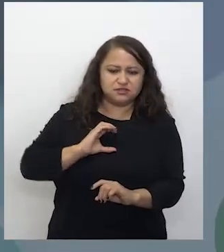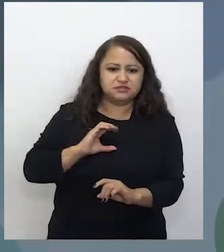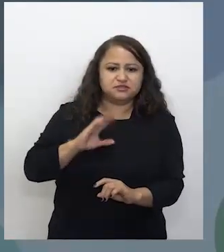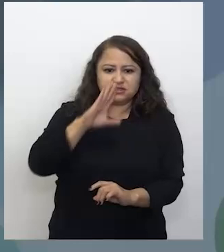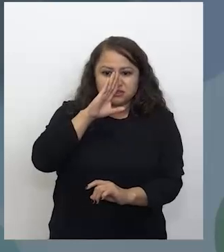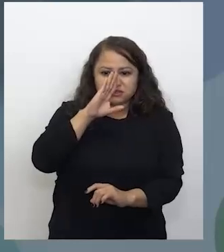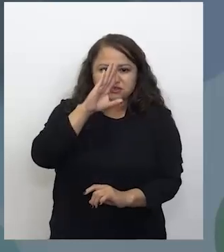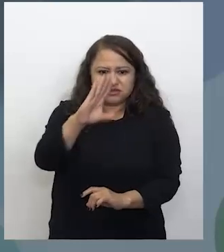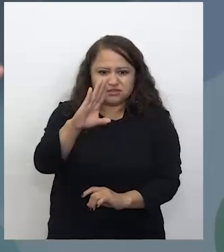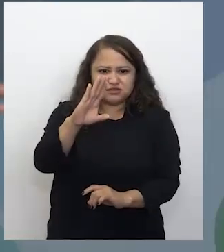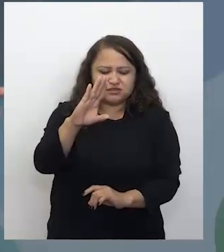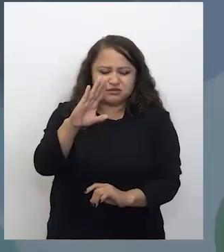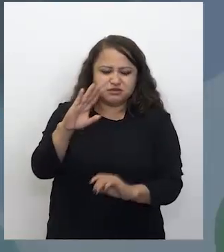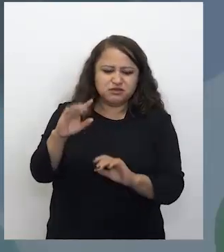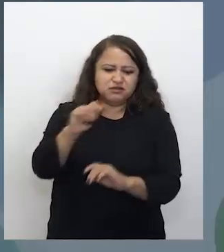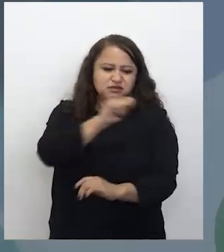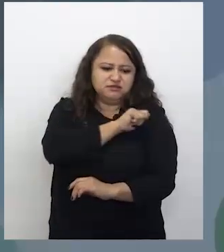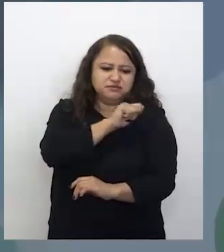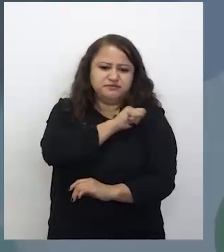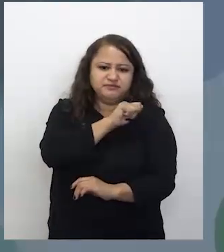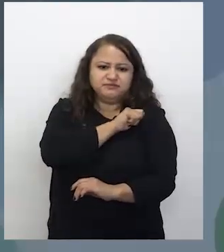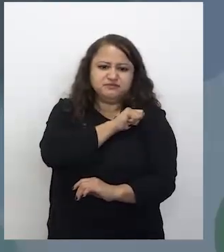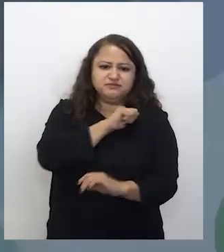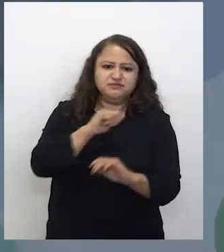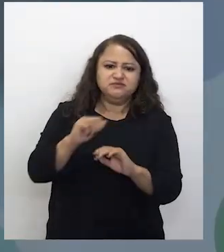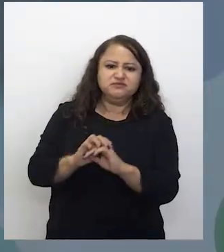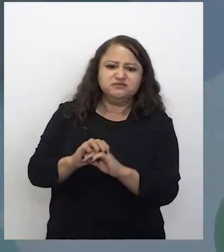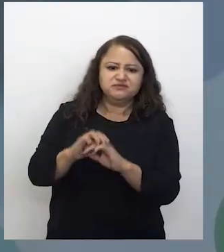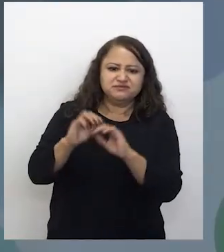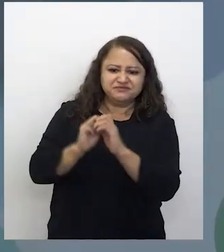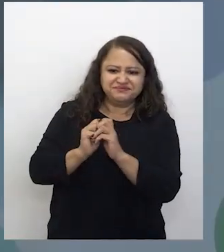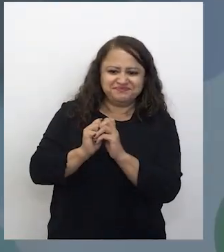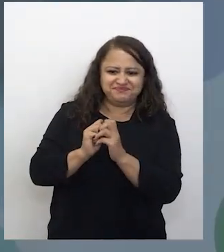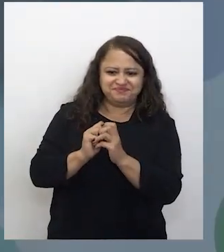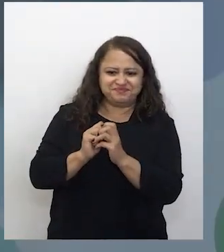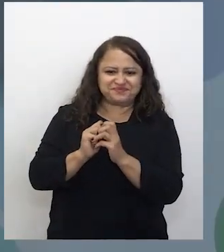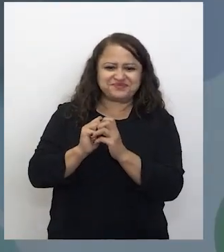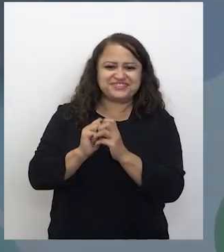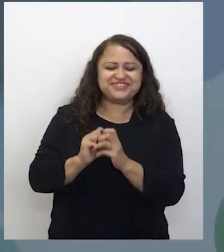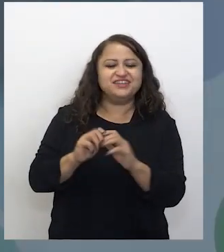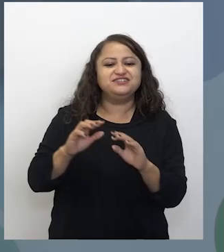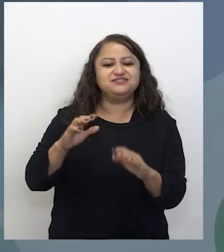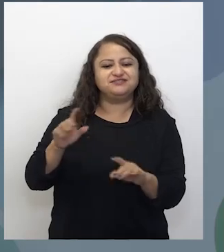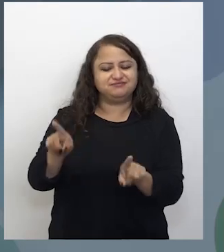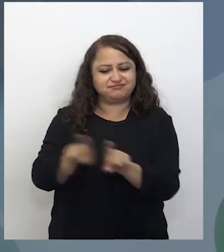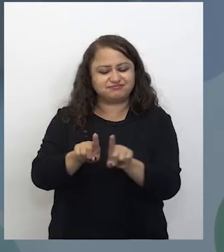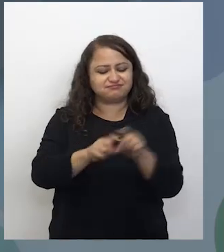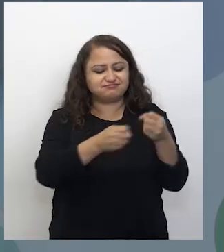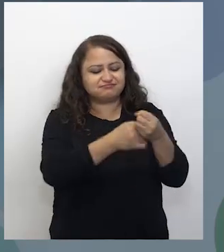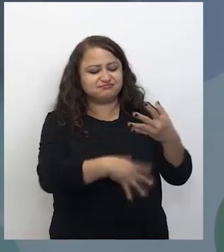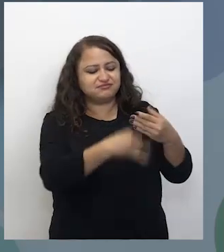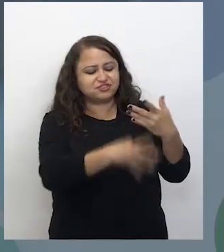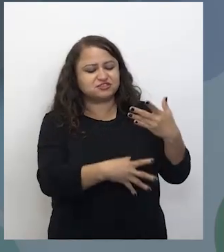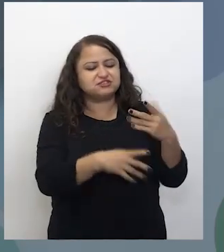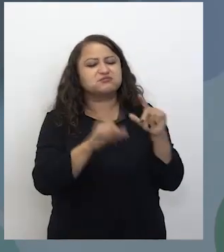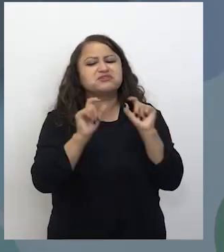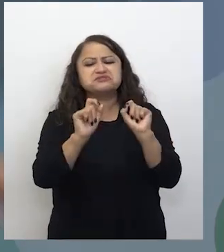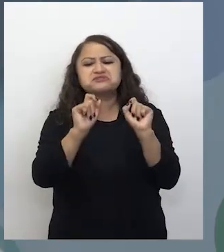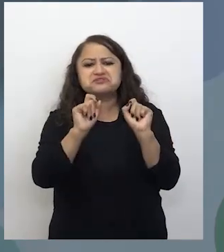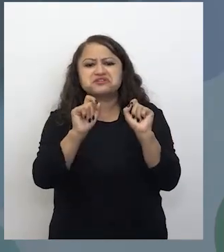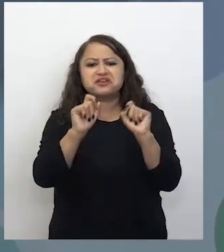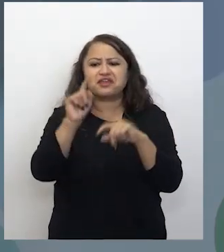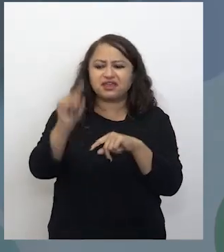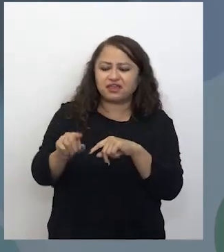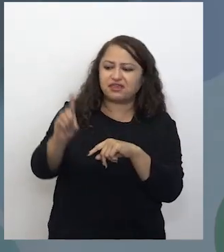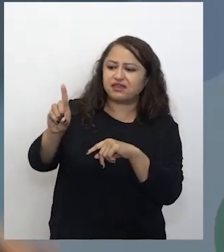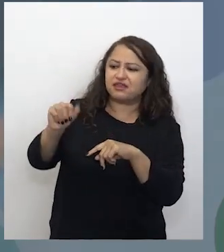né, que está desatento, deve estar falando, comentando lá no chat menor, né, para o professor, mas quem que é a Daiane Santos? A gente vai